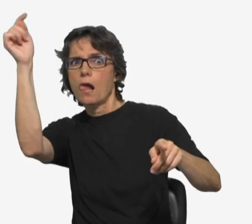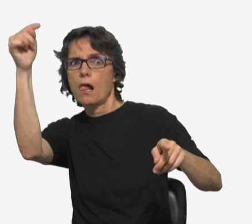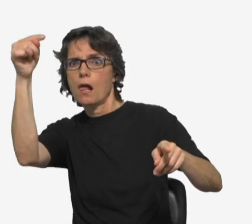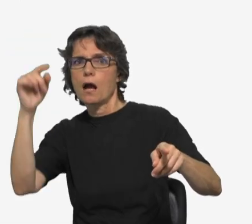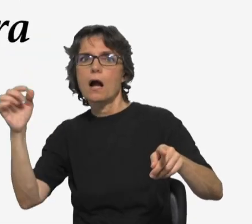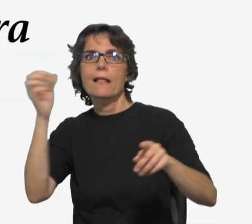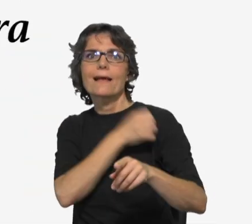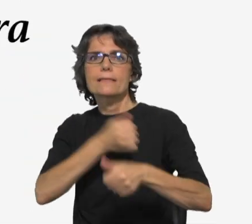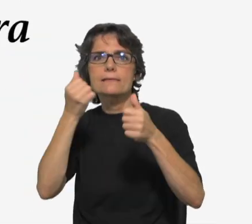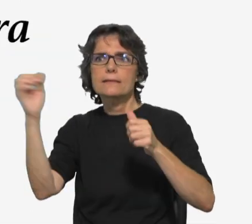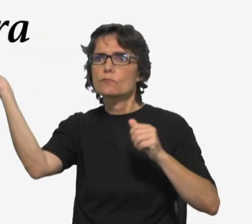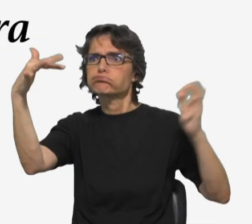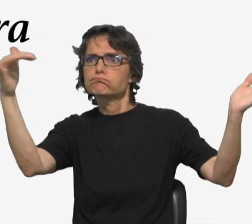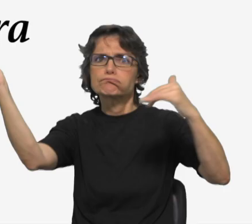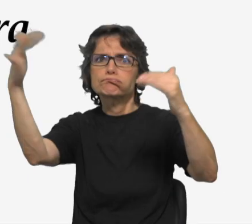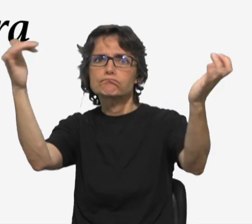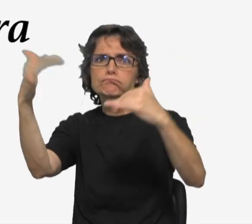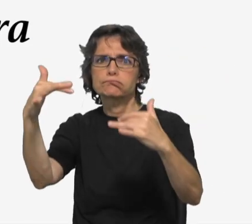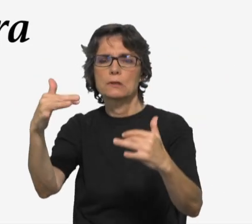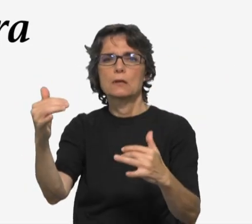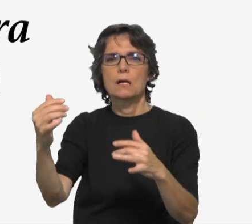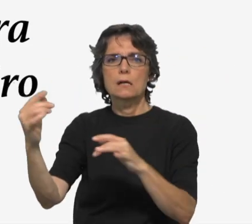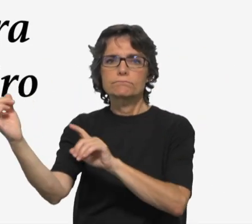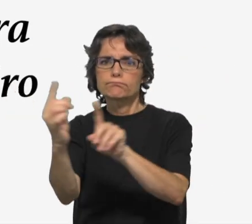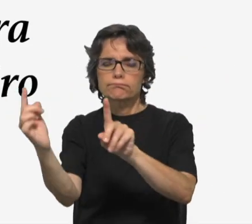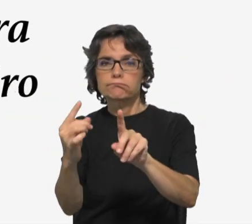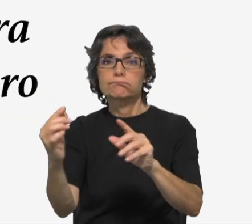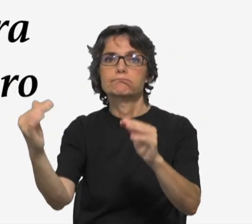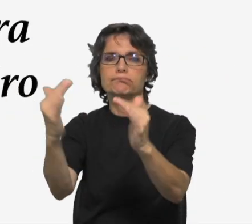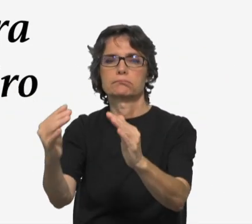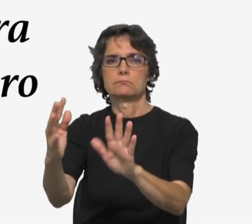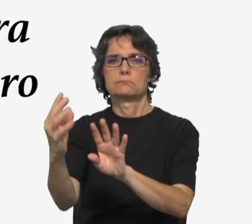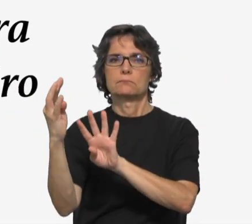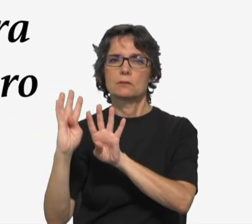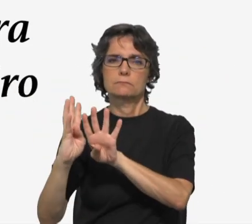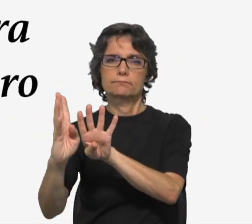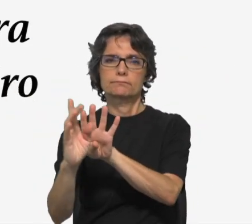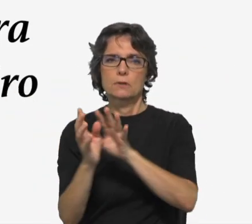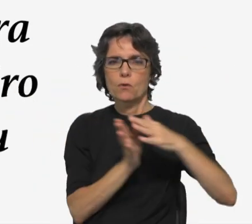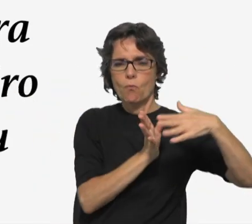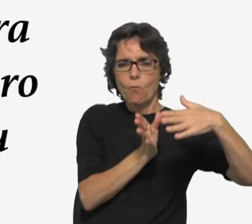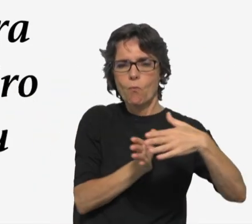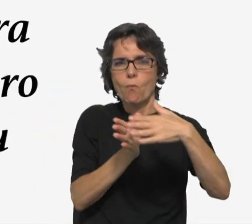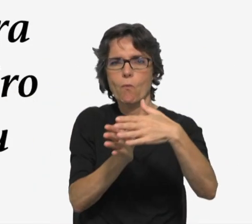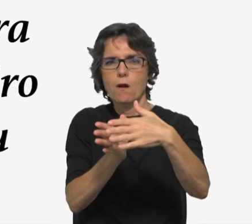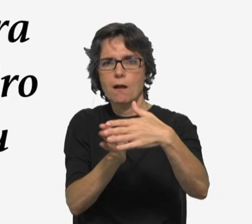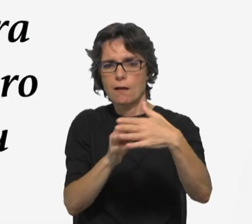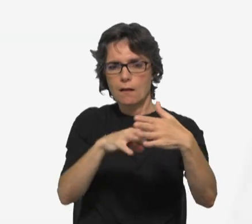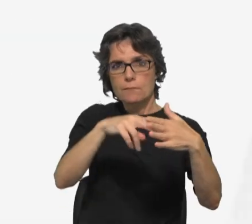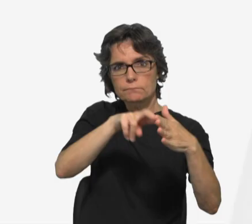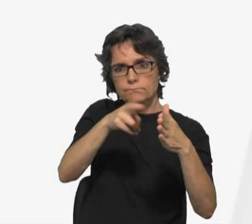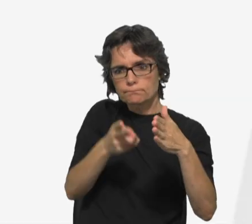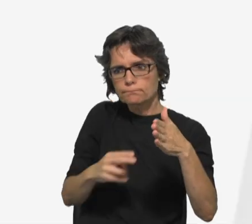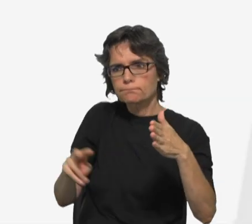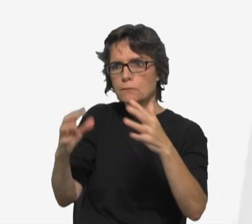cidades, acorreram a pé para aquele lugar e chegaram lá primeiro que eles. Ao desembarcar, Jesus viu